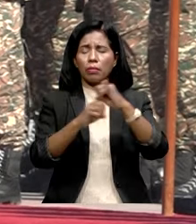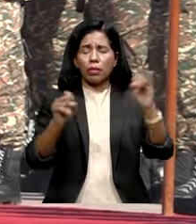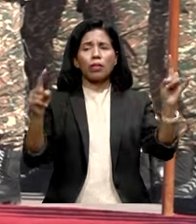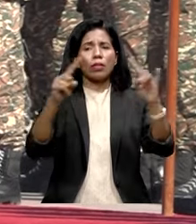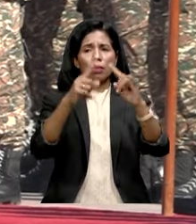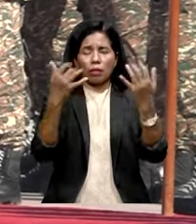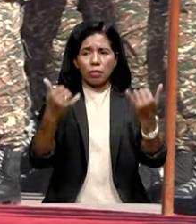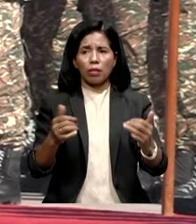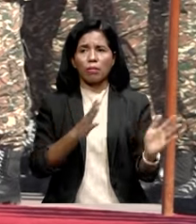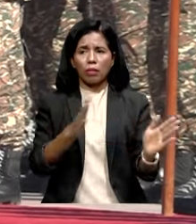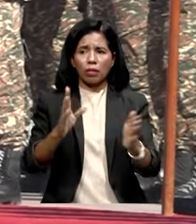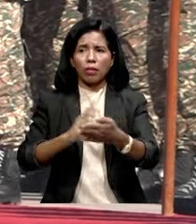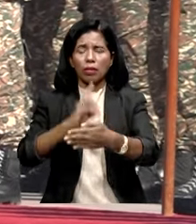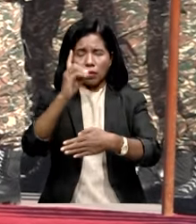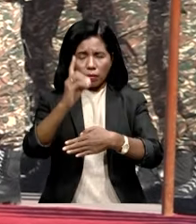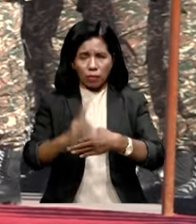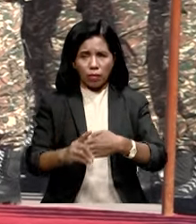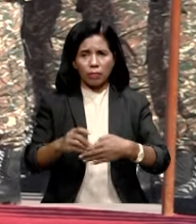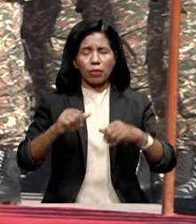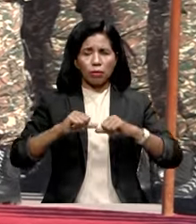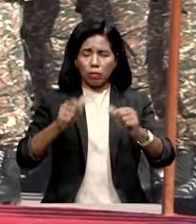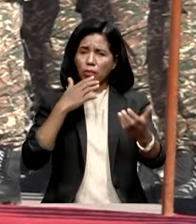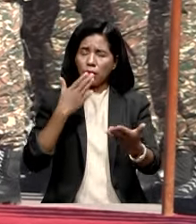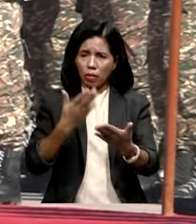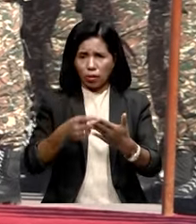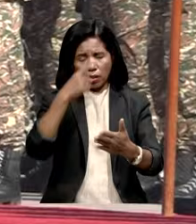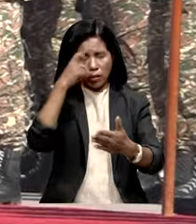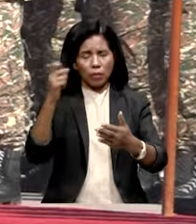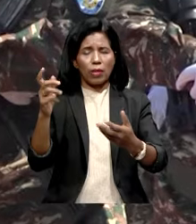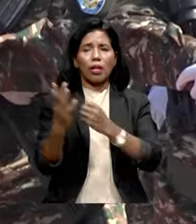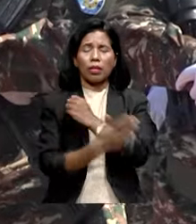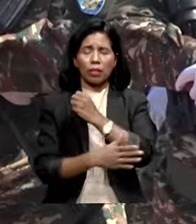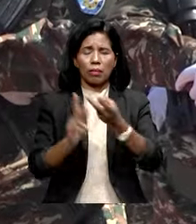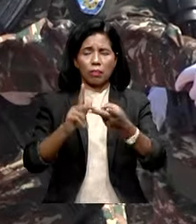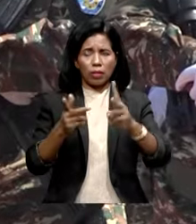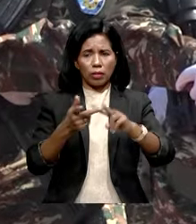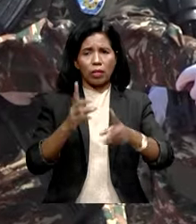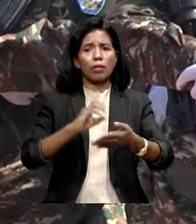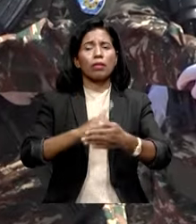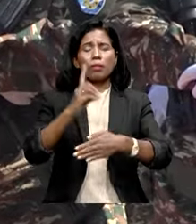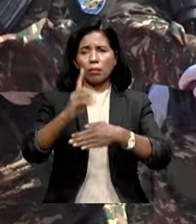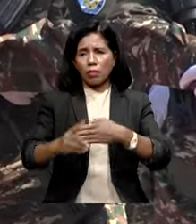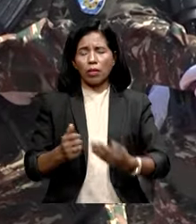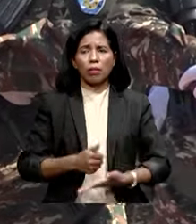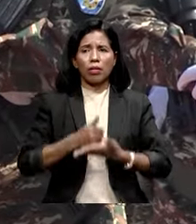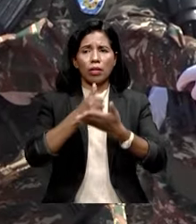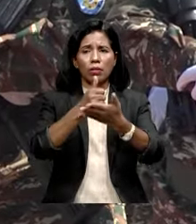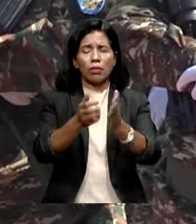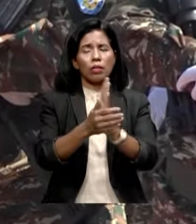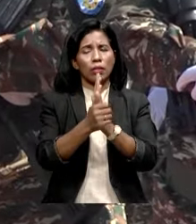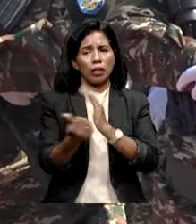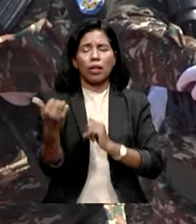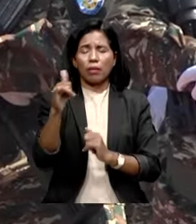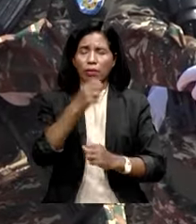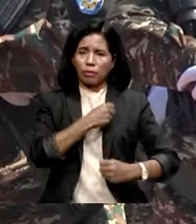progresso, desenvolvimento e a Força Armada Laudia Tebes, da uma nação parceiro, desenvolvimento Sira Mostulun, onde foi capacita a Força Sira.